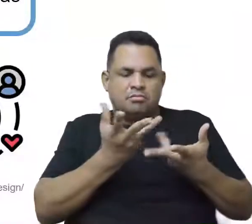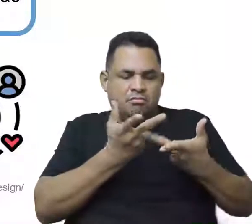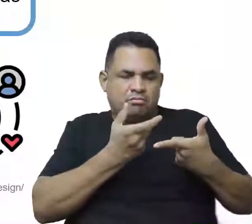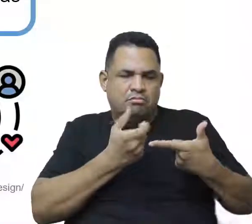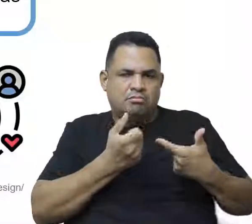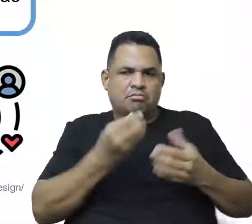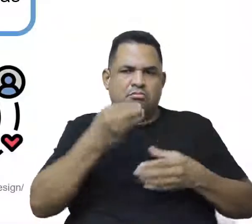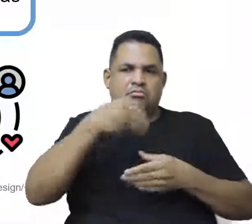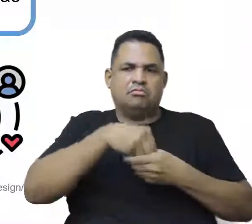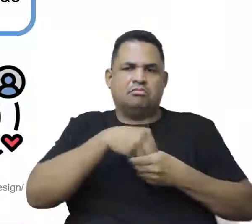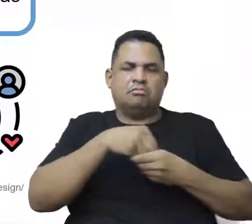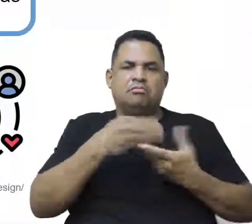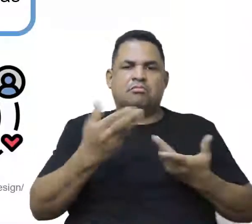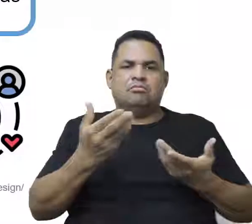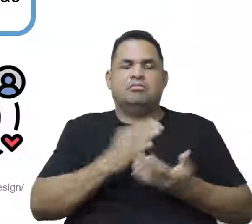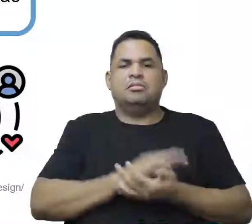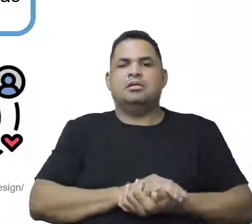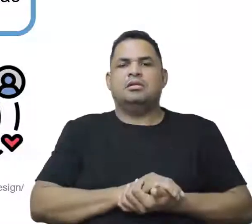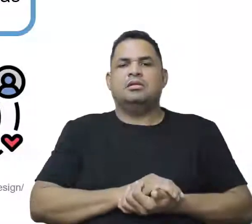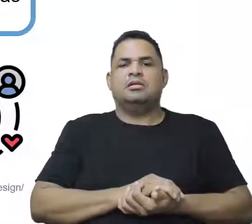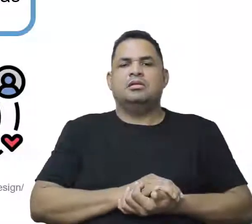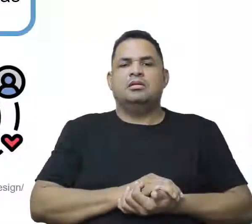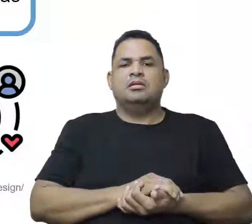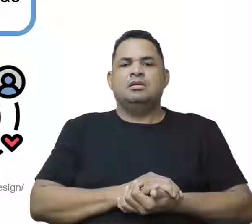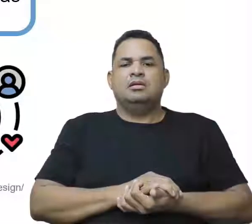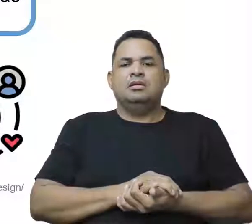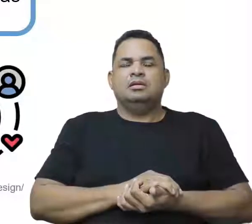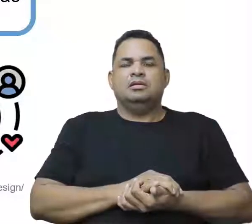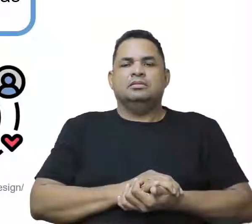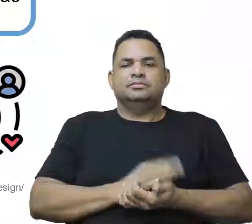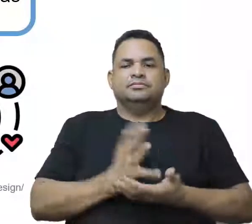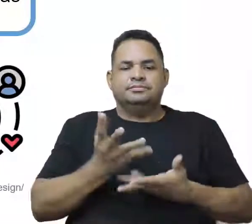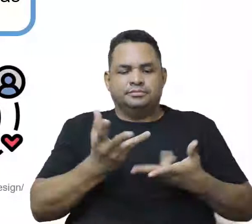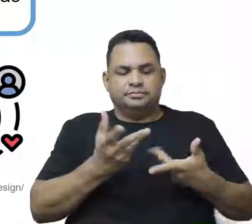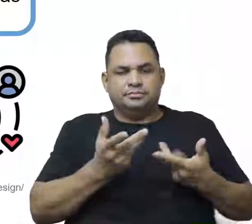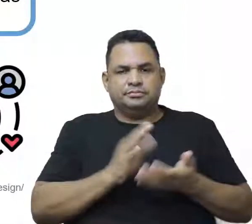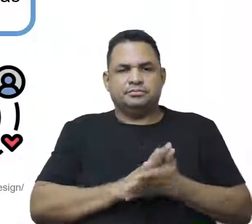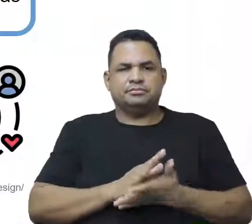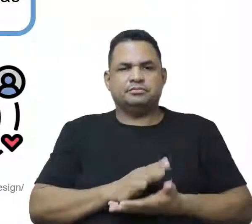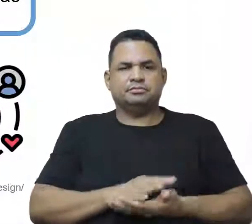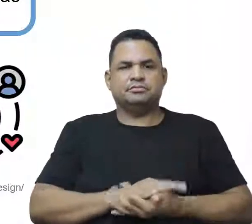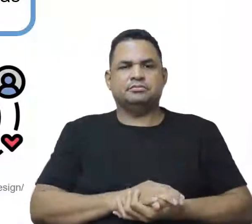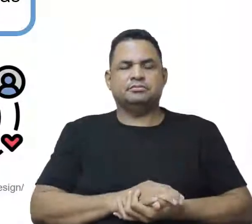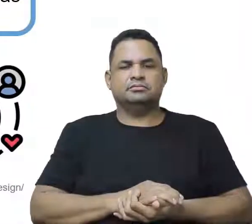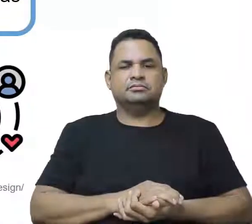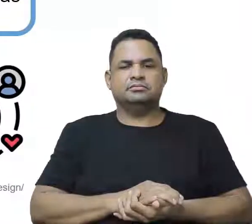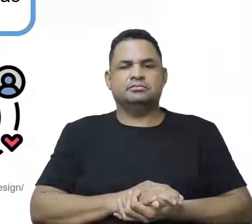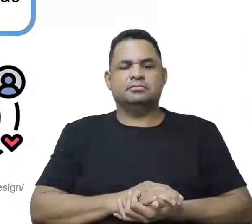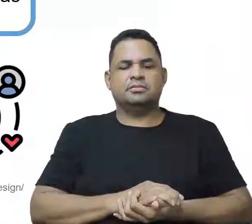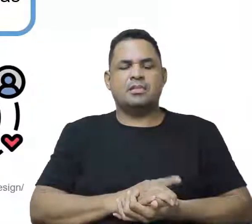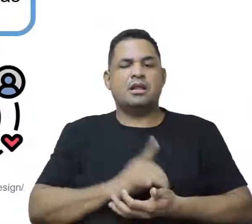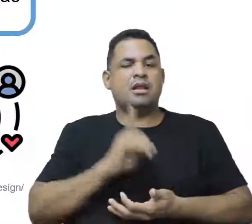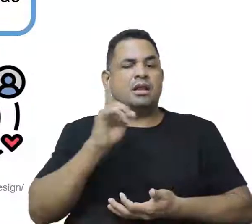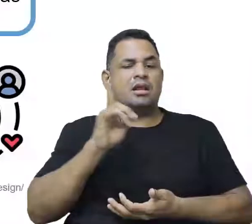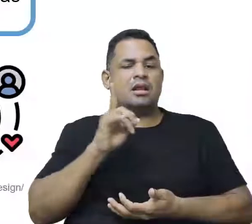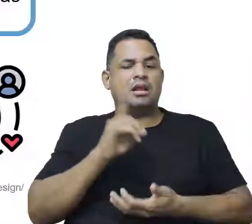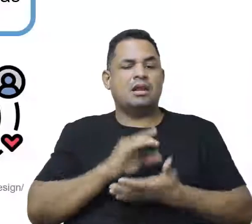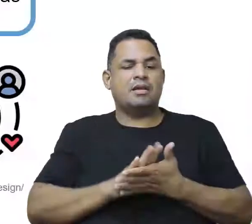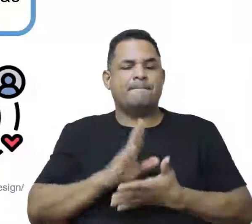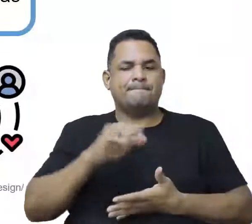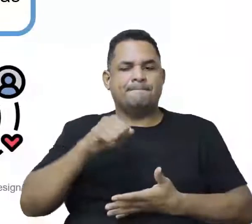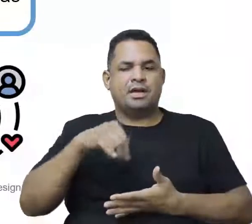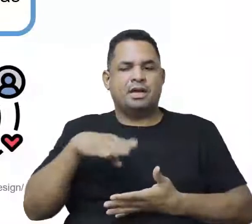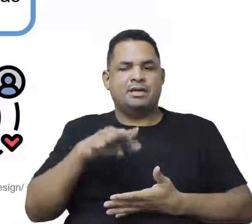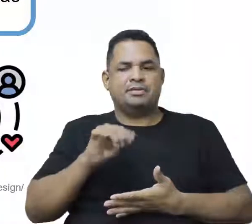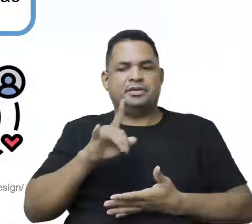Iris, dentro da competência 3, professora Iris, lembrando que, gente, lá na matriz de referência do